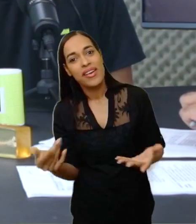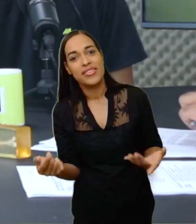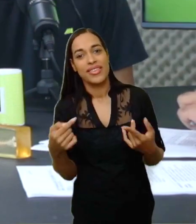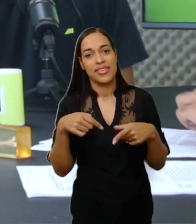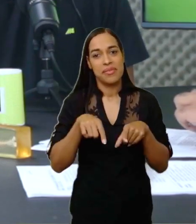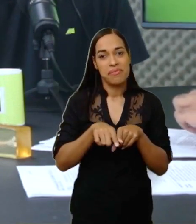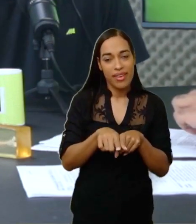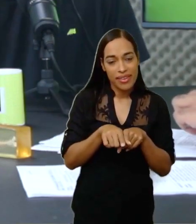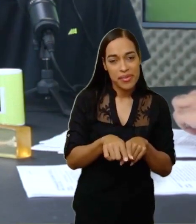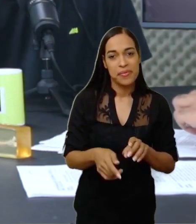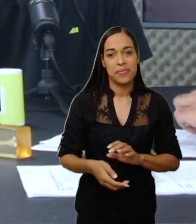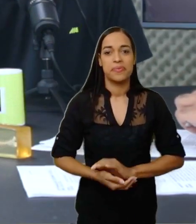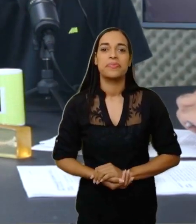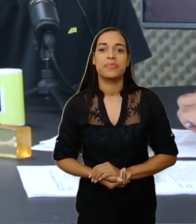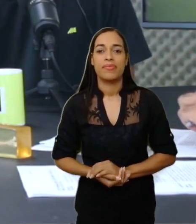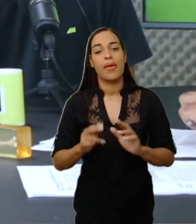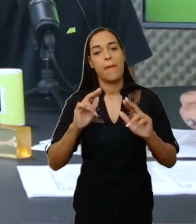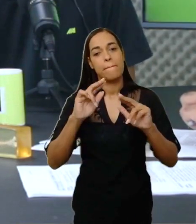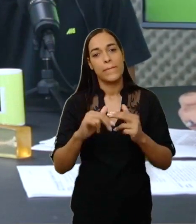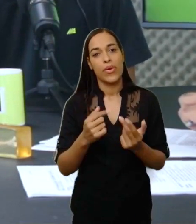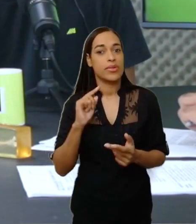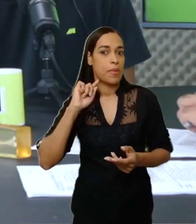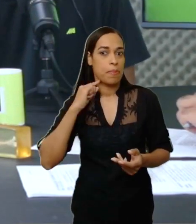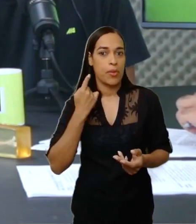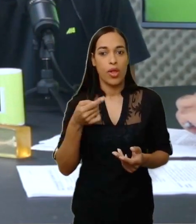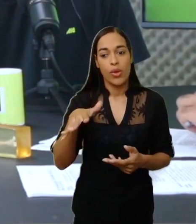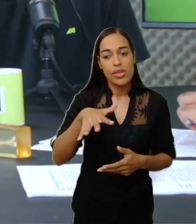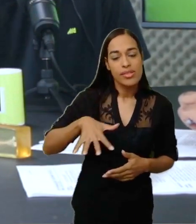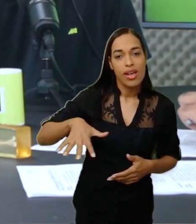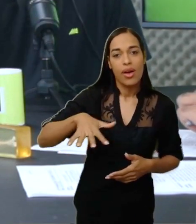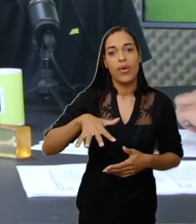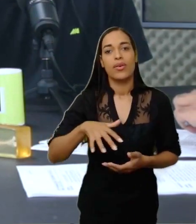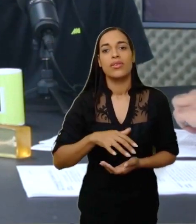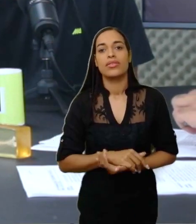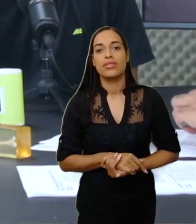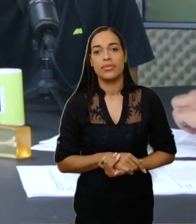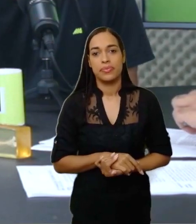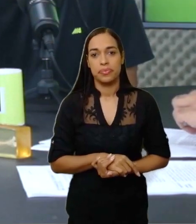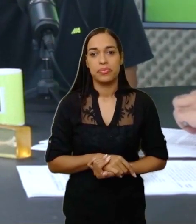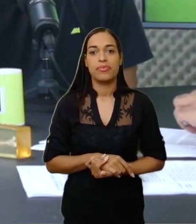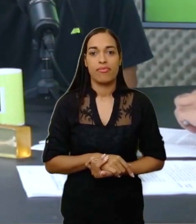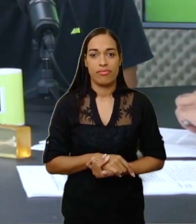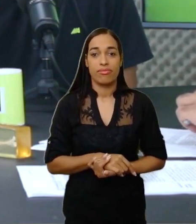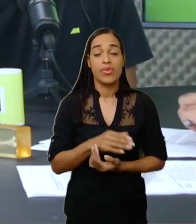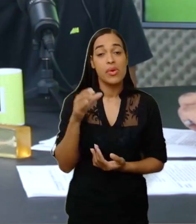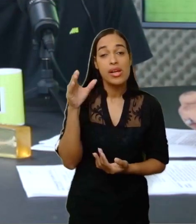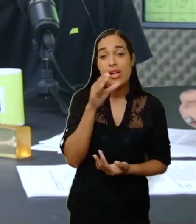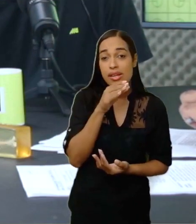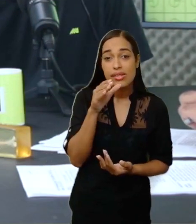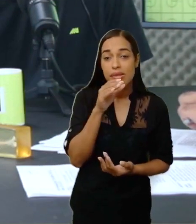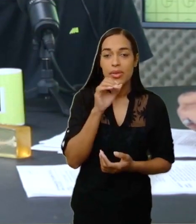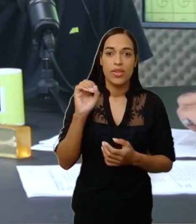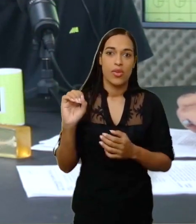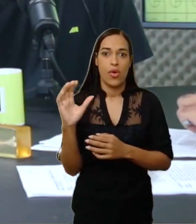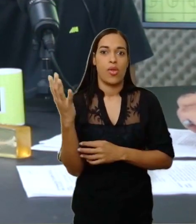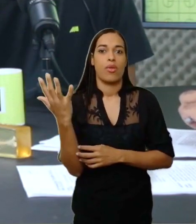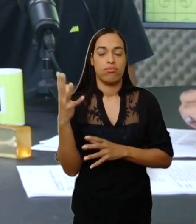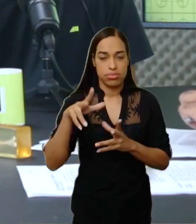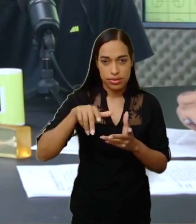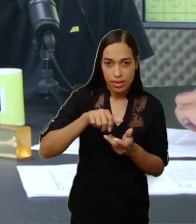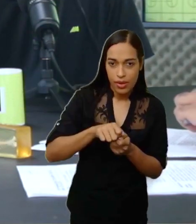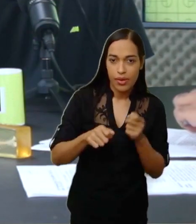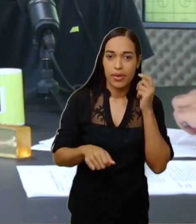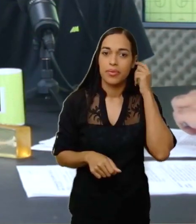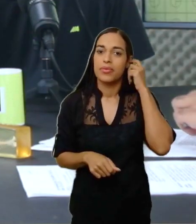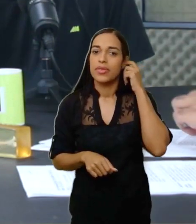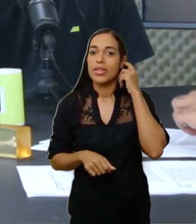né? Por conta de poluição, por conta de muita coisa. E por que não pensar que o aquecimento global está diretamente envolvido em relação a isso? Sim. A